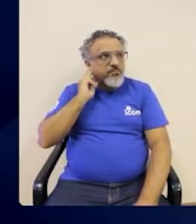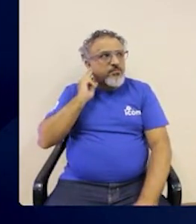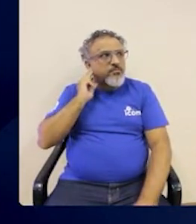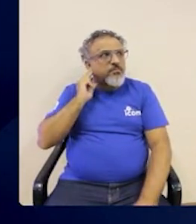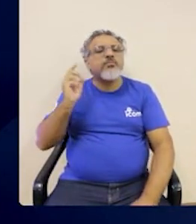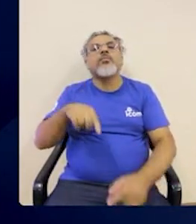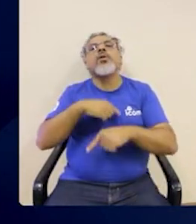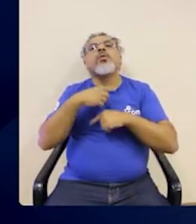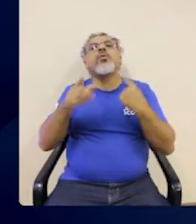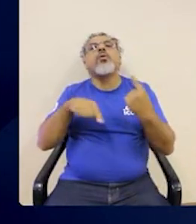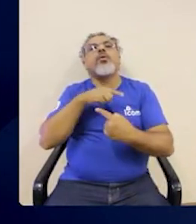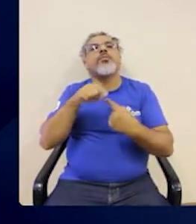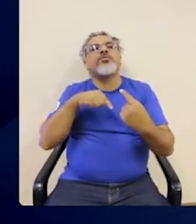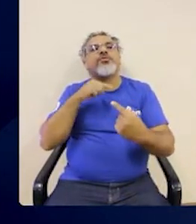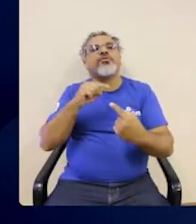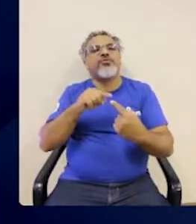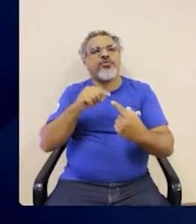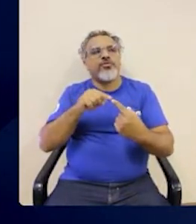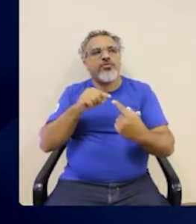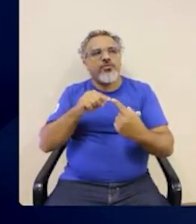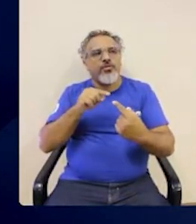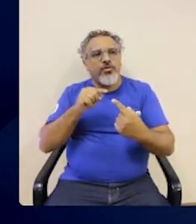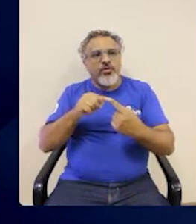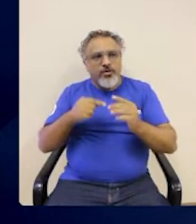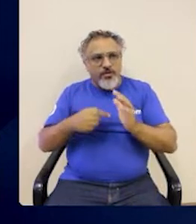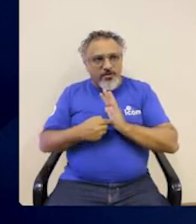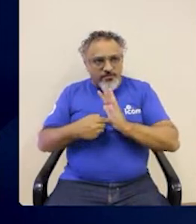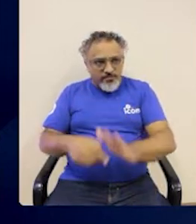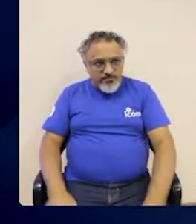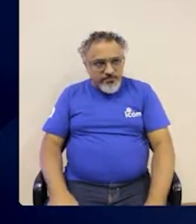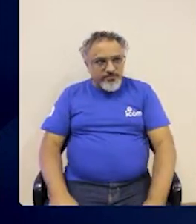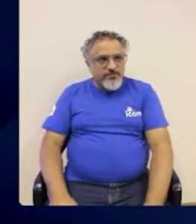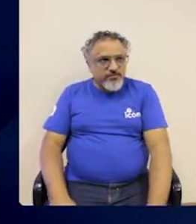o objetivo é trazer, né, a gente vai trabalhar...